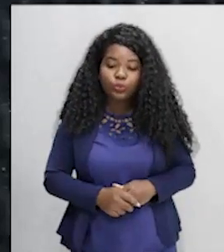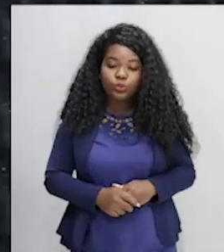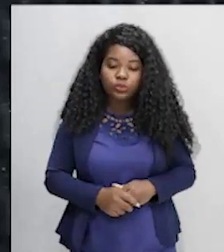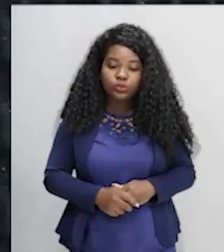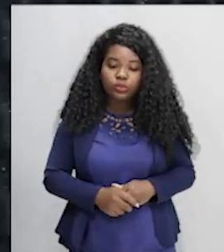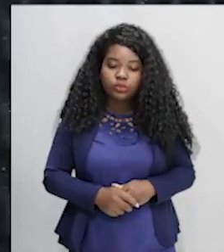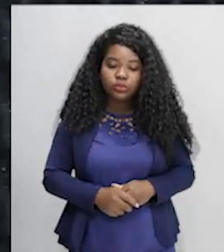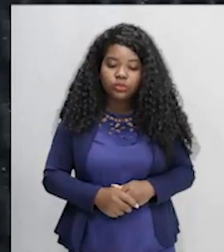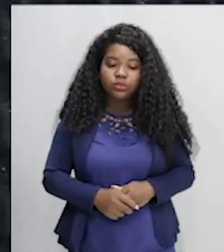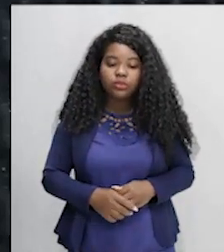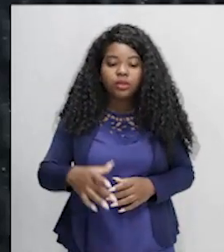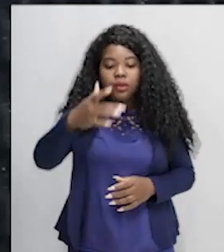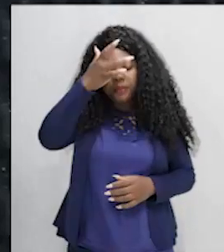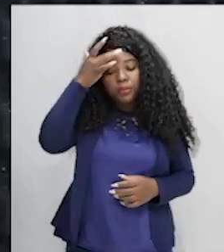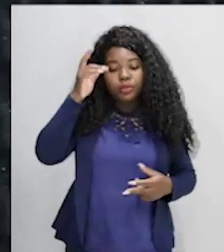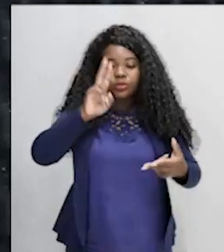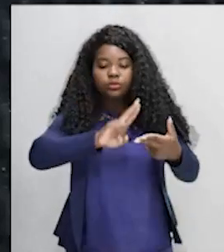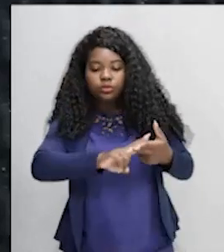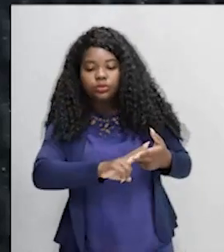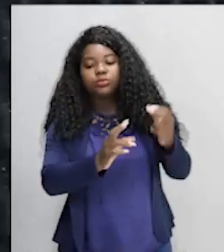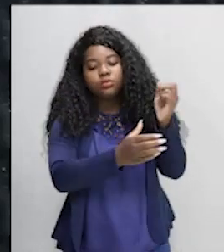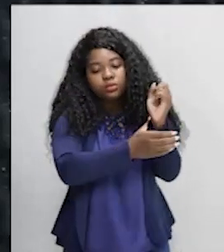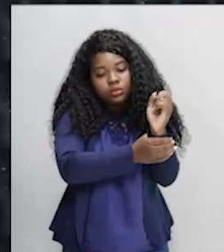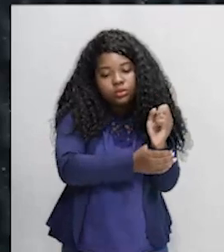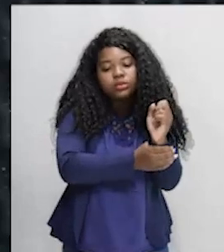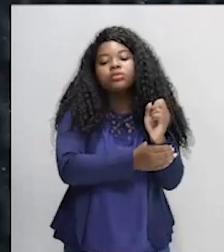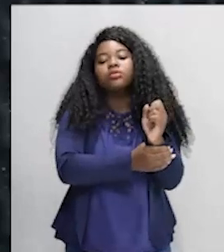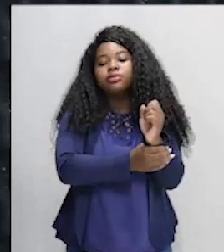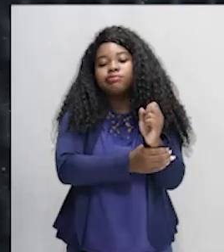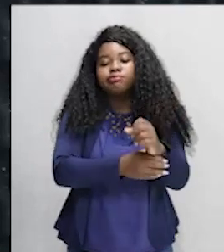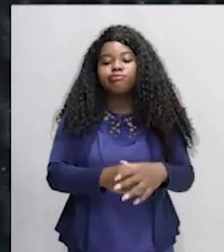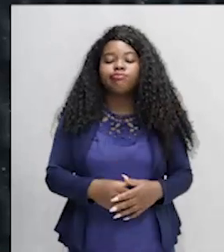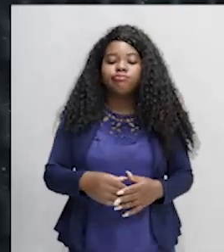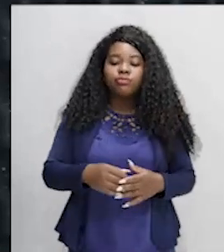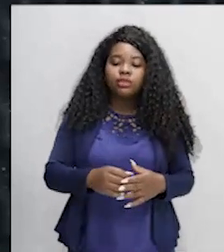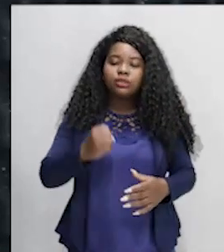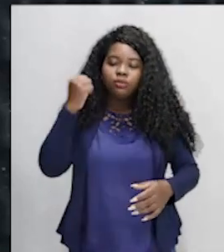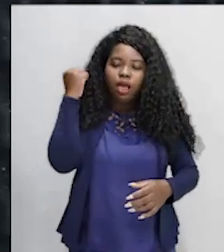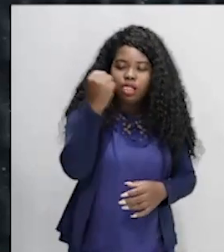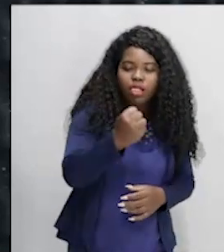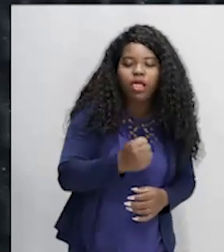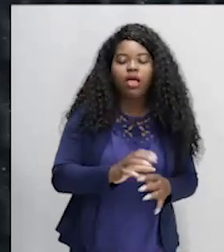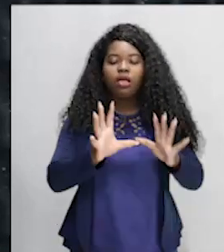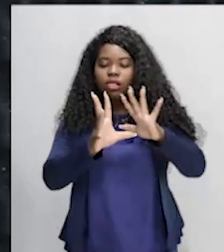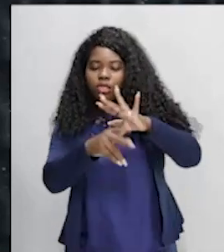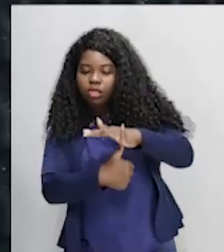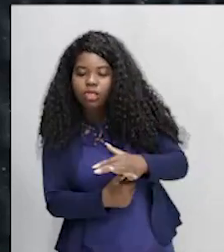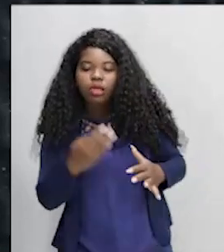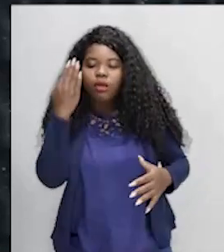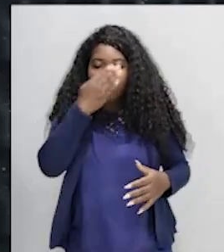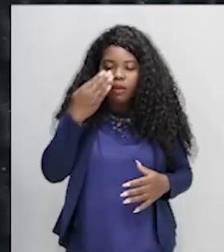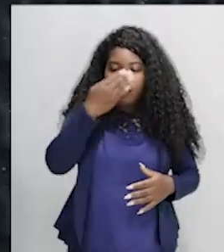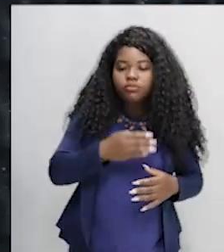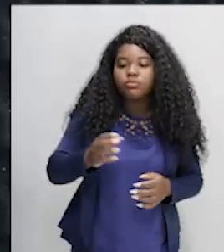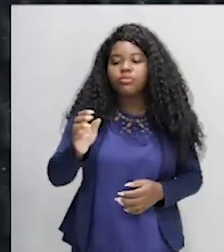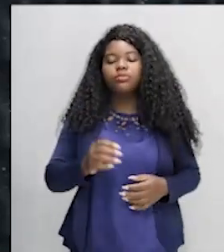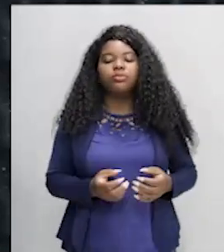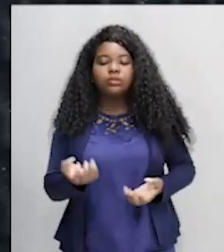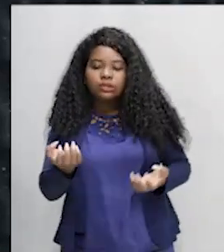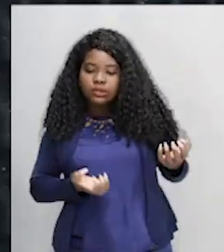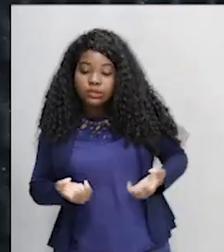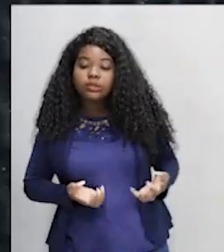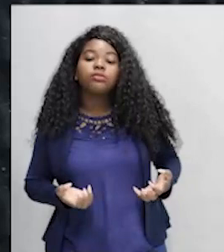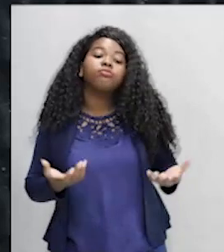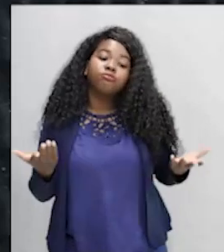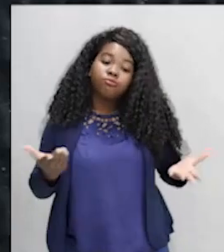público? Criminosos, excluídos, assassinos, ladrões, prostitutas, desempregados, donos do